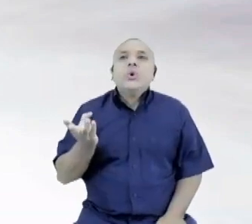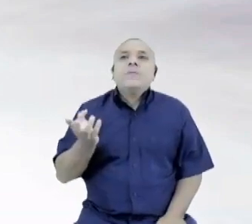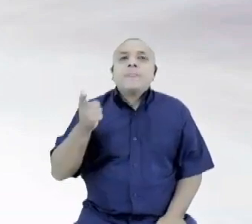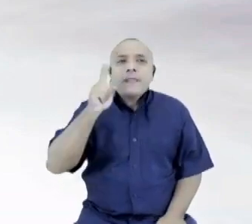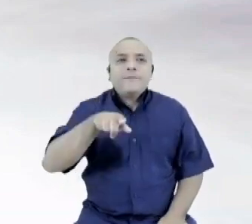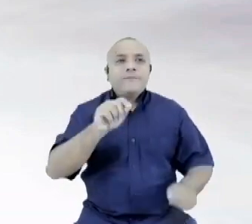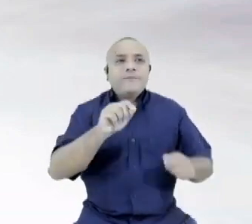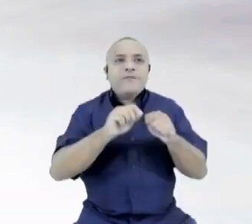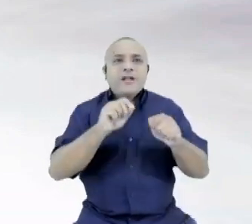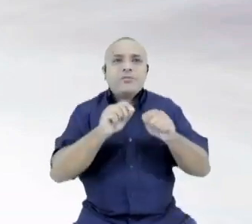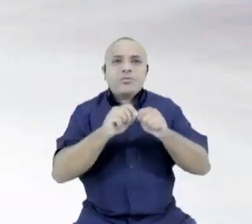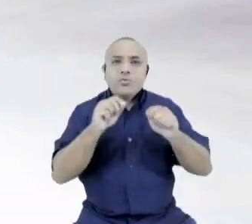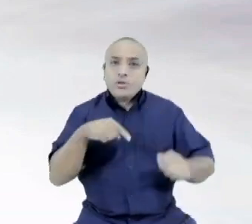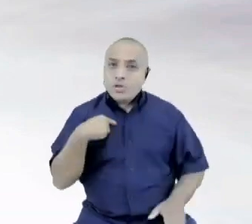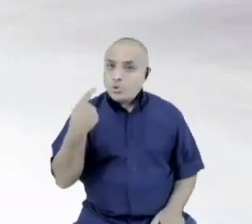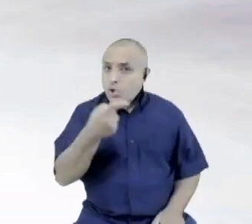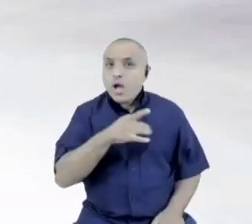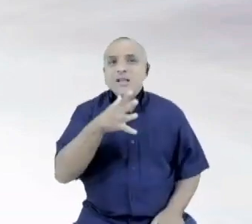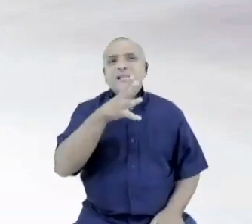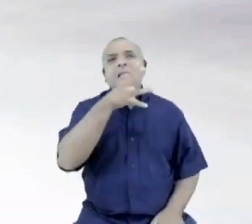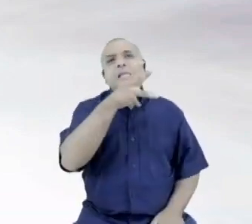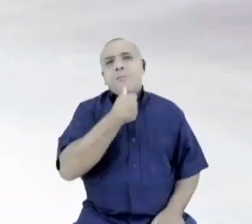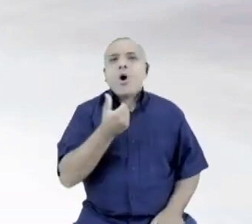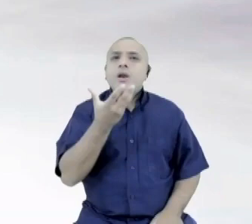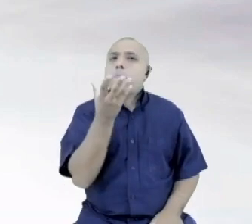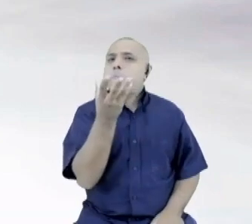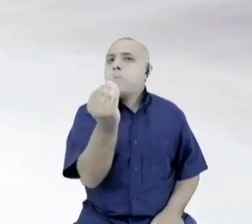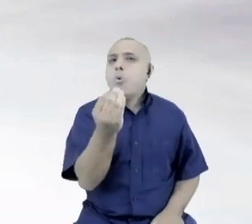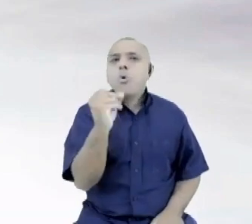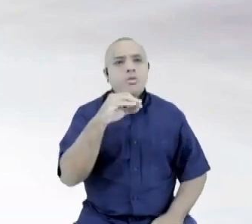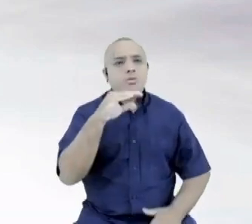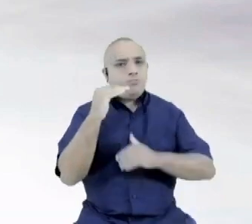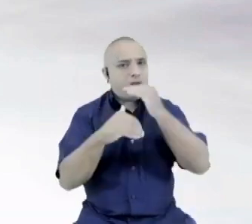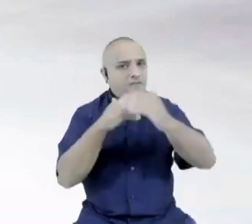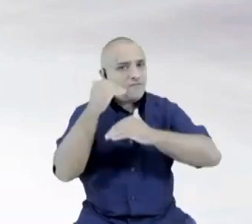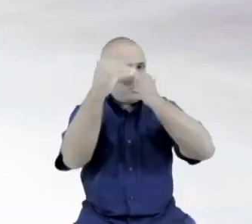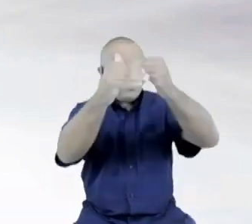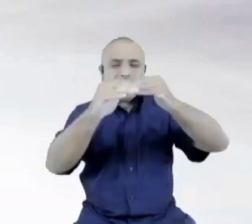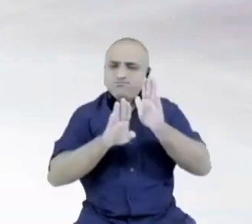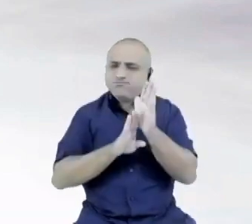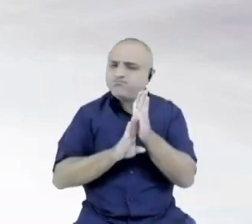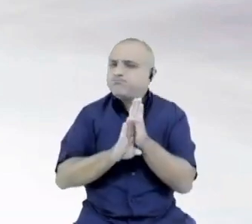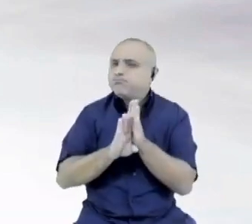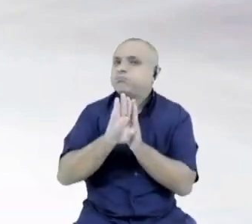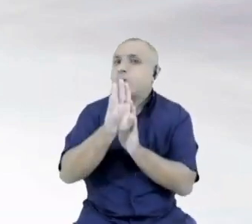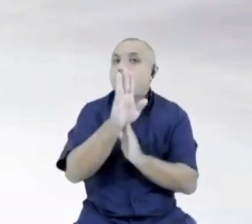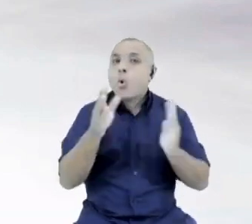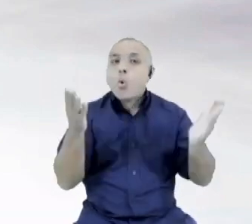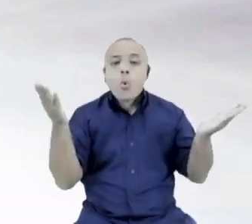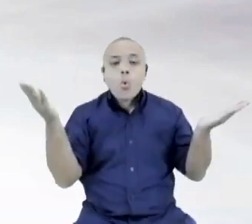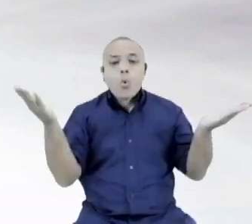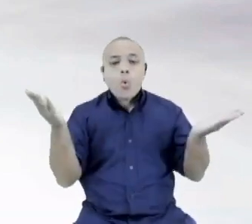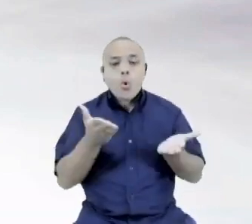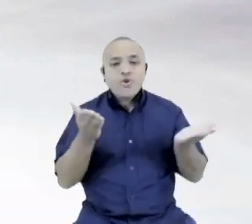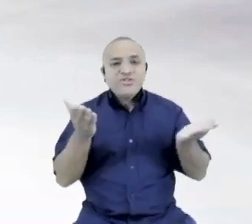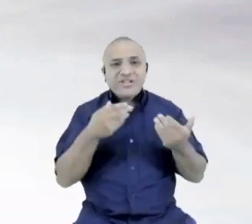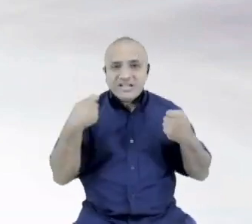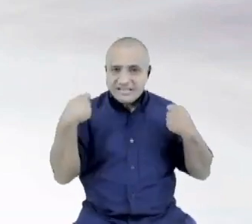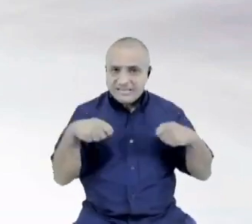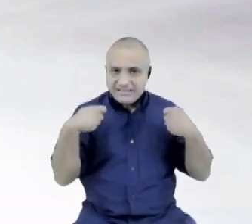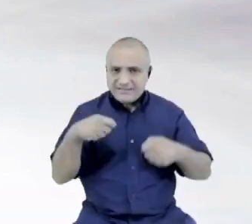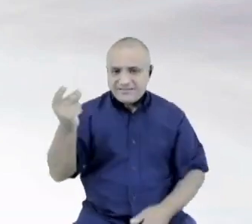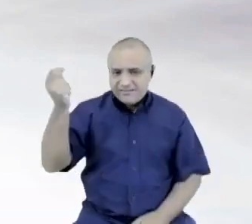faz com que a gente demore muito para evoluir, para crescer, né? Hoje, a necessidade que a gente tem na